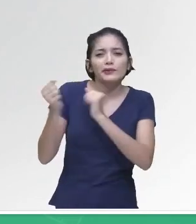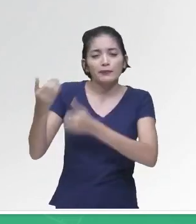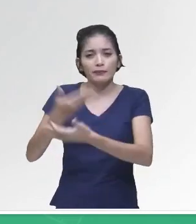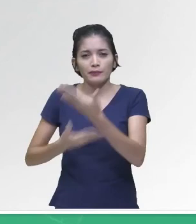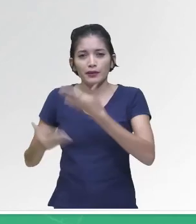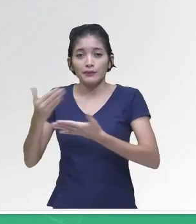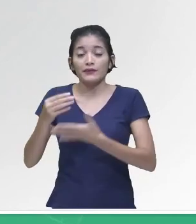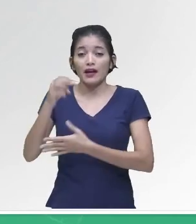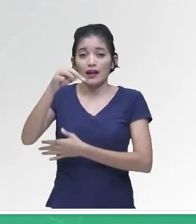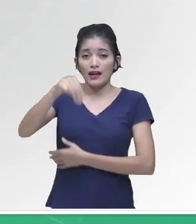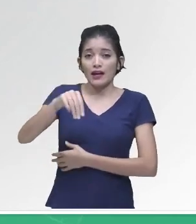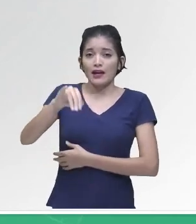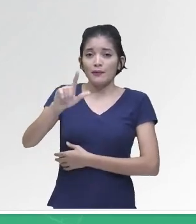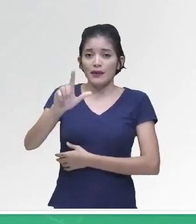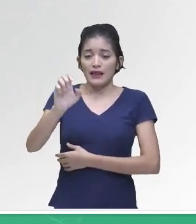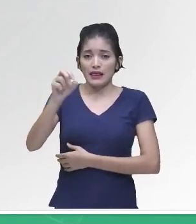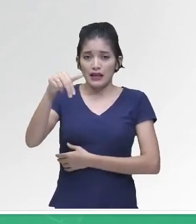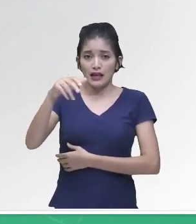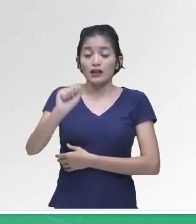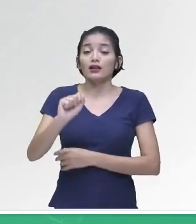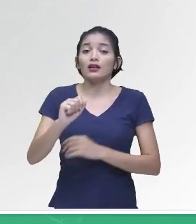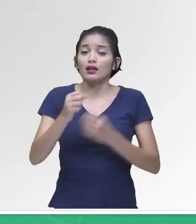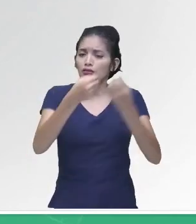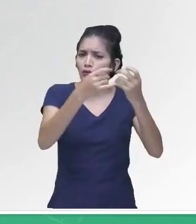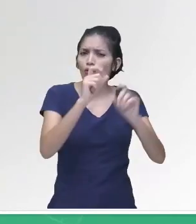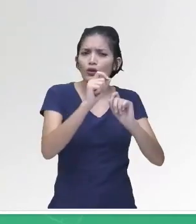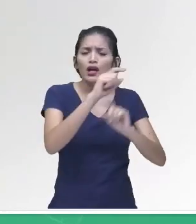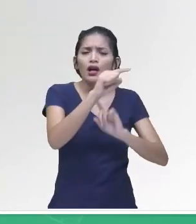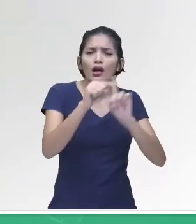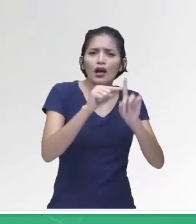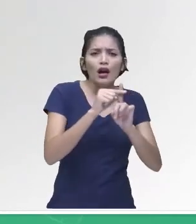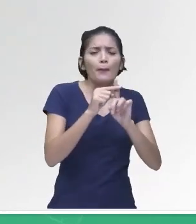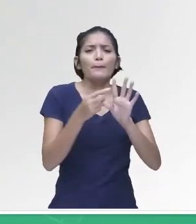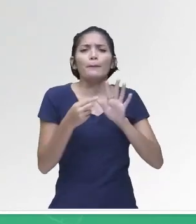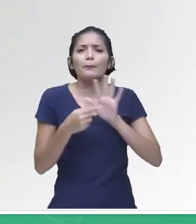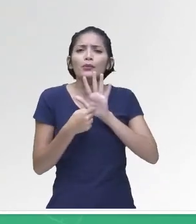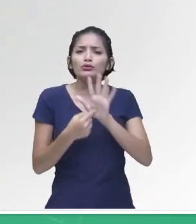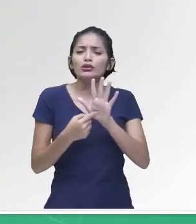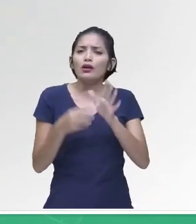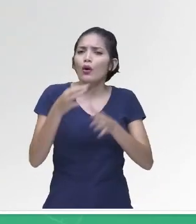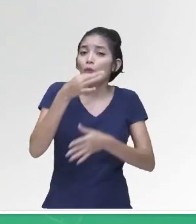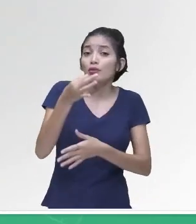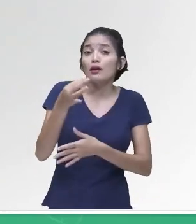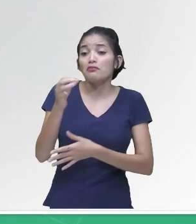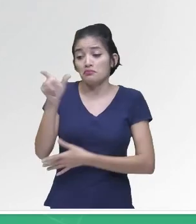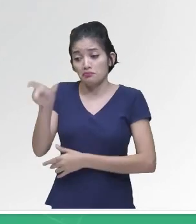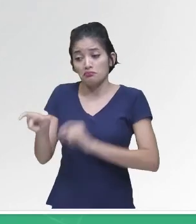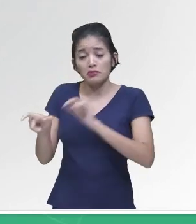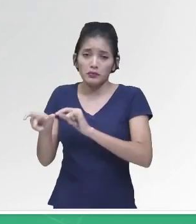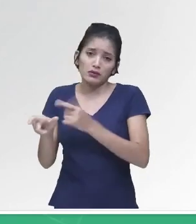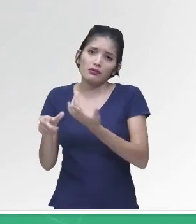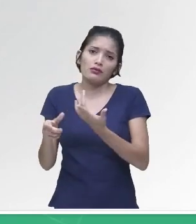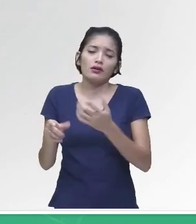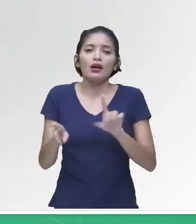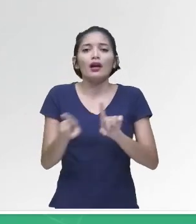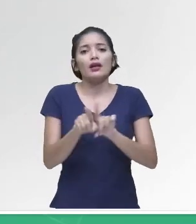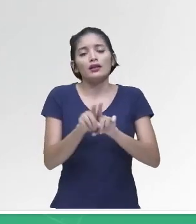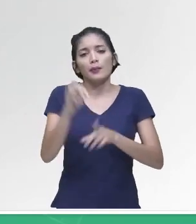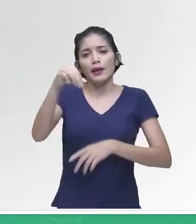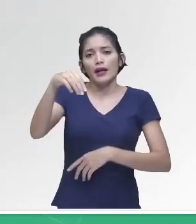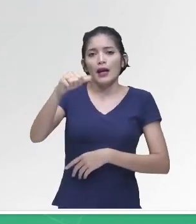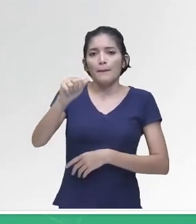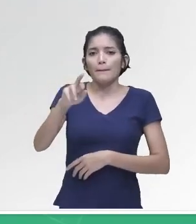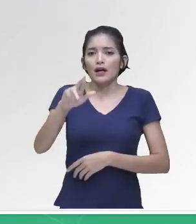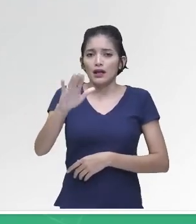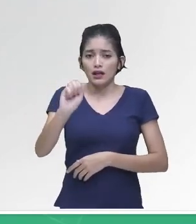só, a Milena disse para nós que o objetivo é exprimir o ponto de vista de alguém sobre o assunto, né? A Maria Isabel disse